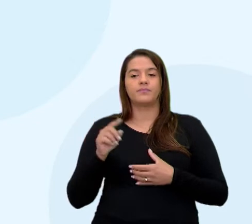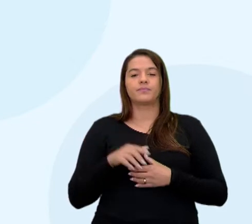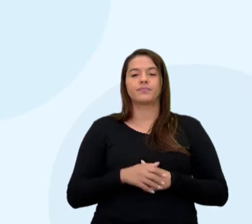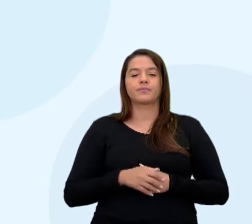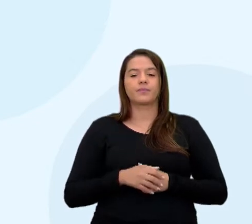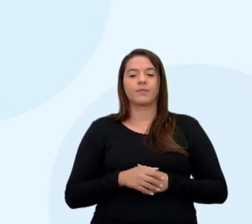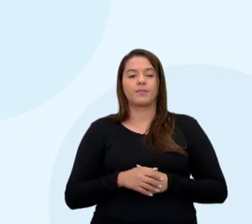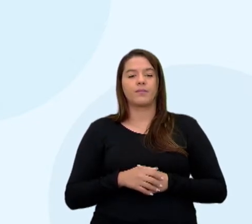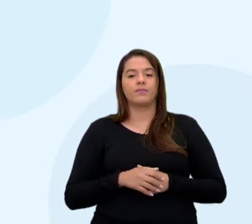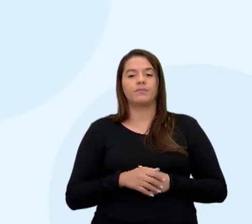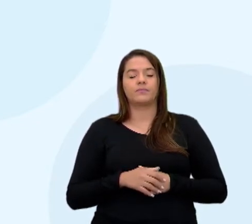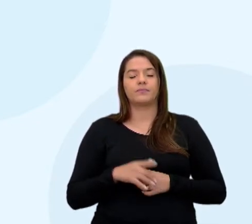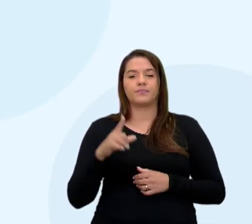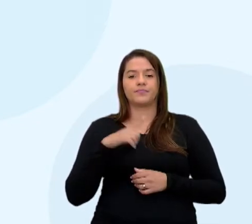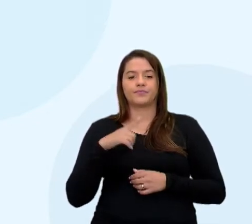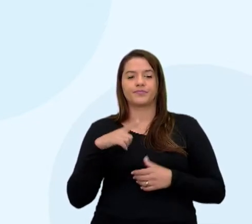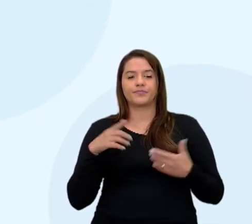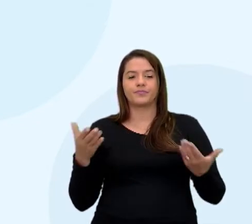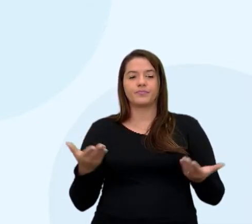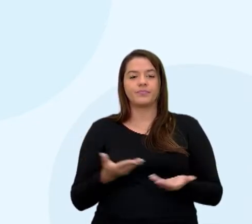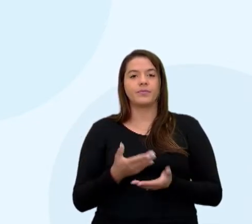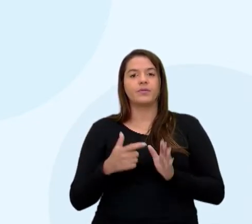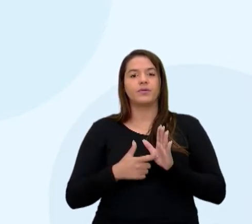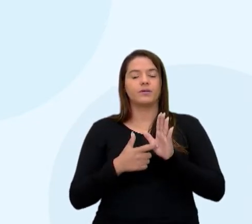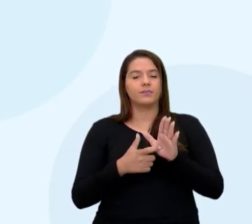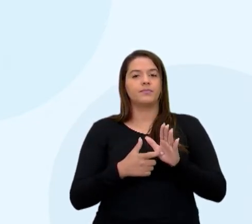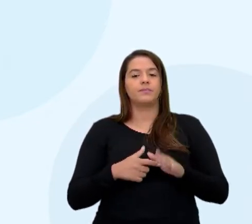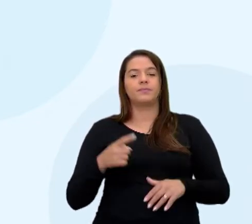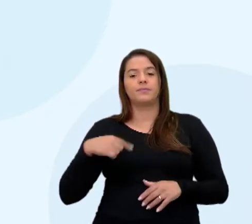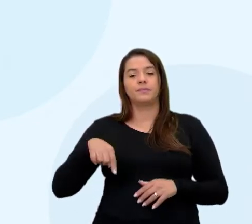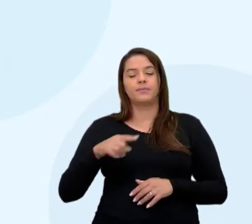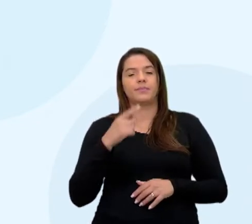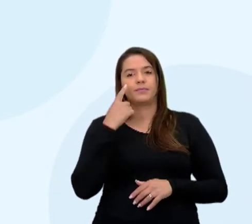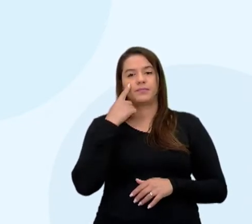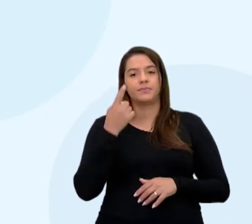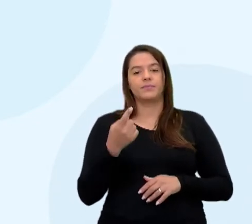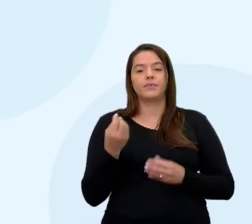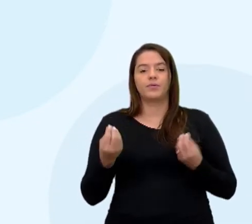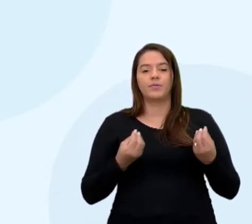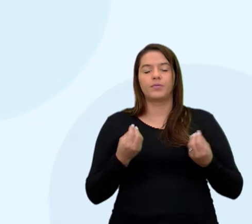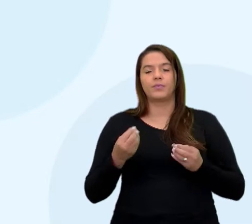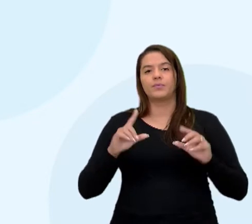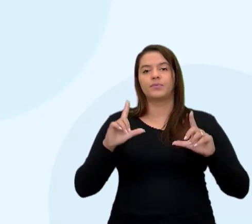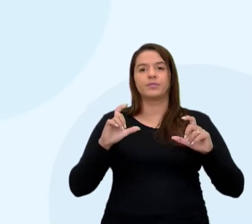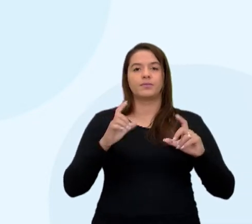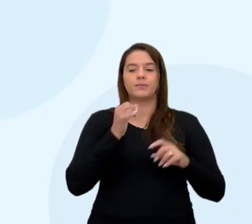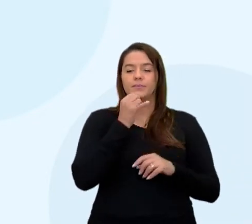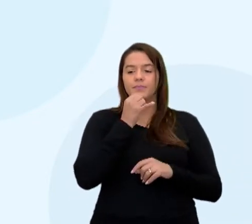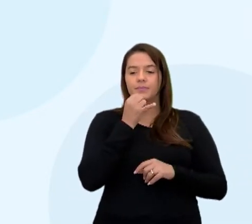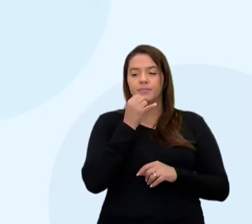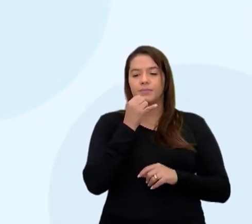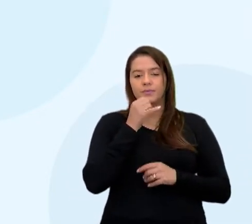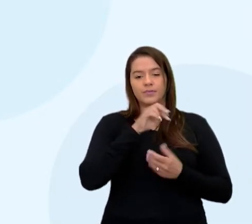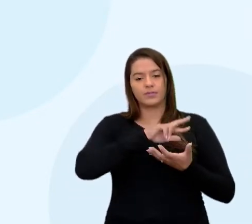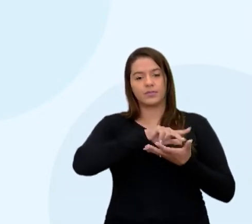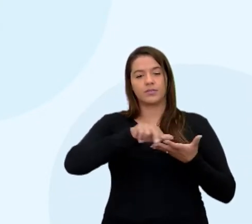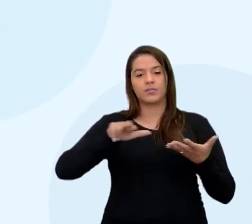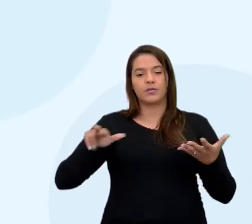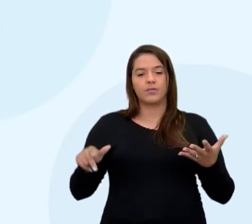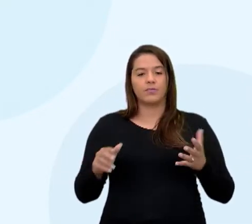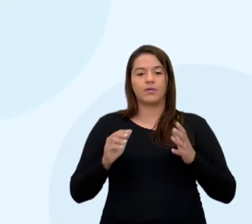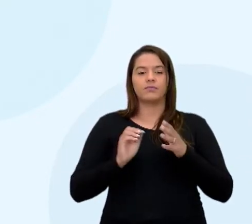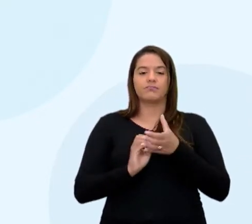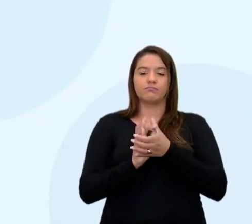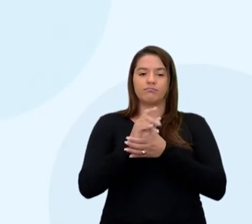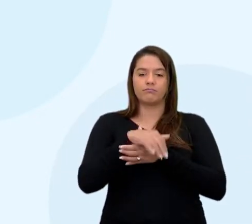pirogênese, e aí nós temos aí agora, né, o vulcanismo. Aí eu trouxe aí um modelo aí de vulcões, né? São vários tipos, né?